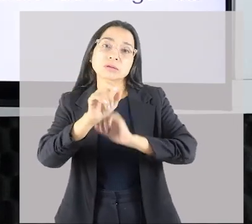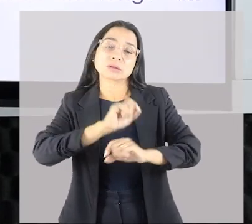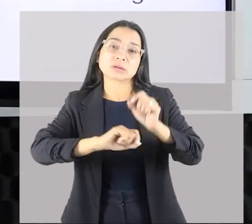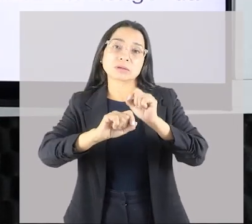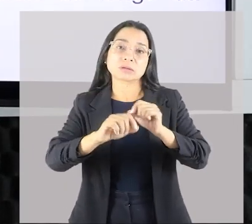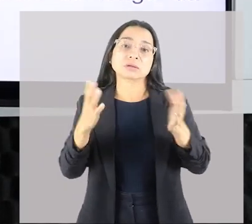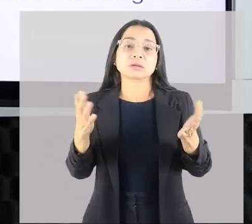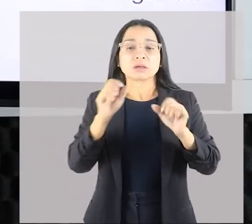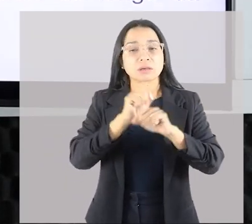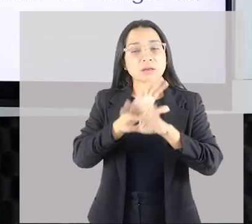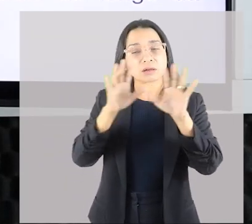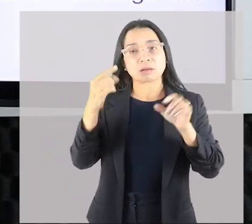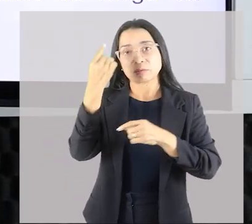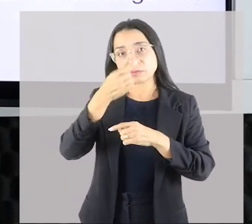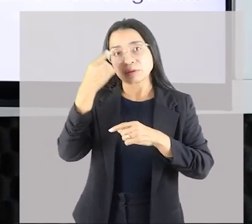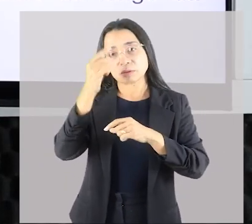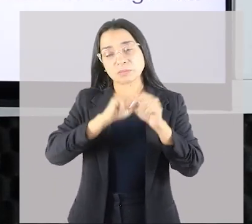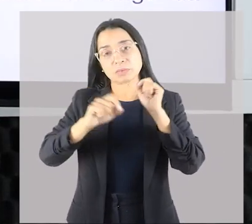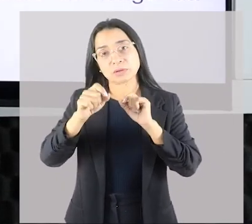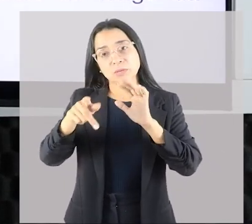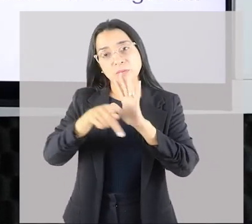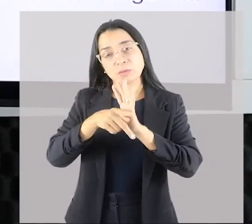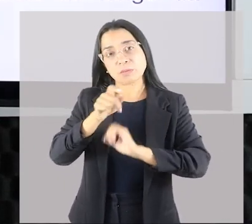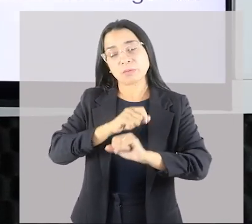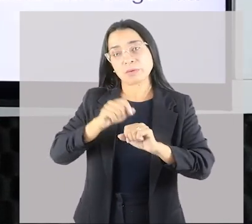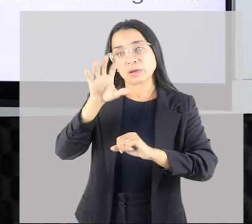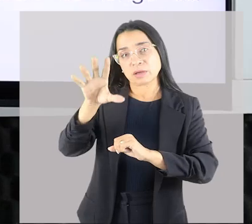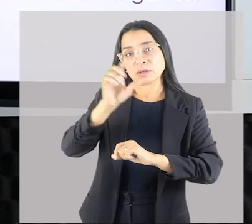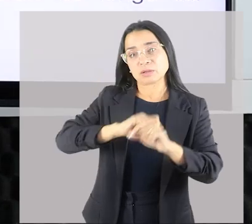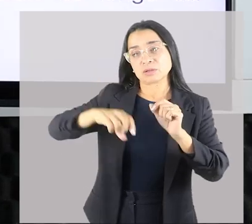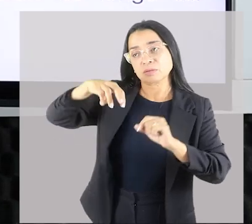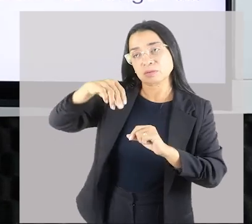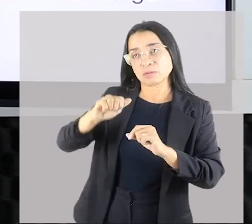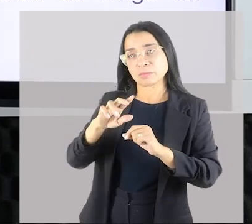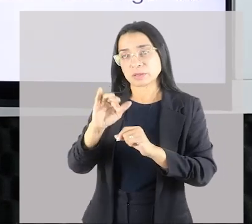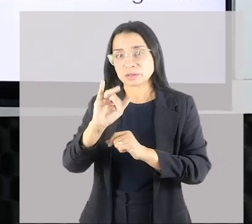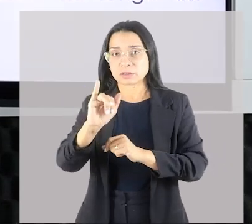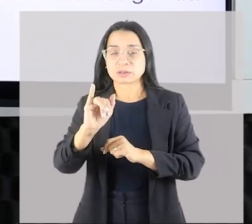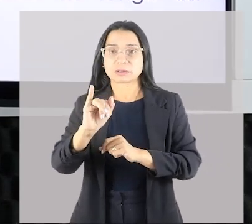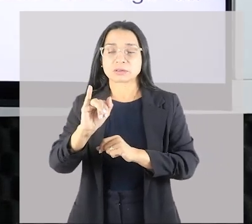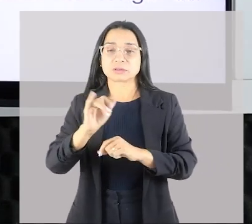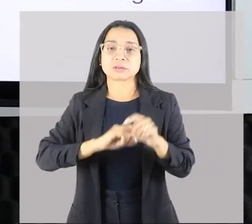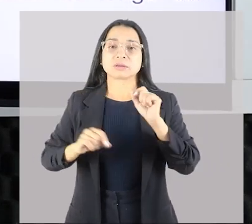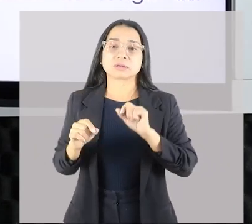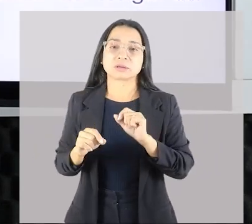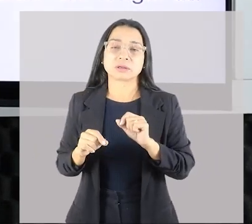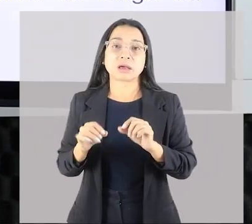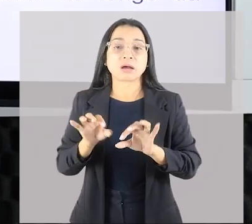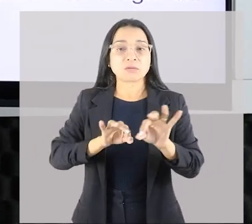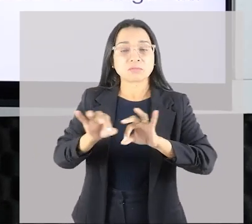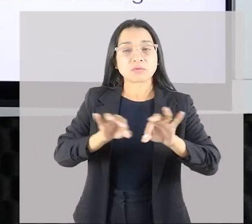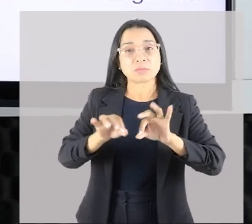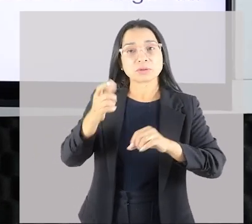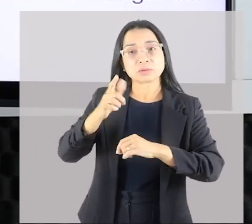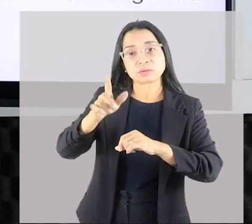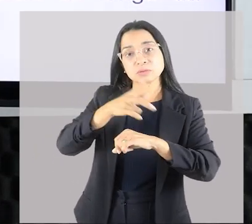a Espanha, especificamente para a região de Madrid, a formação desses novos países representaria o quê?